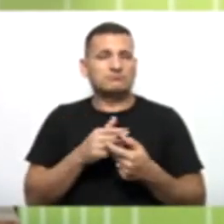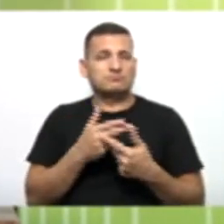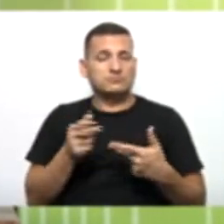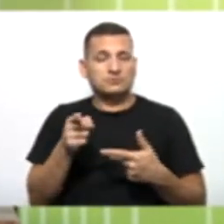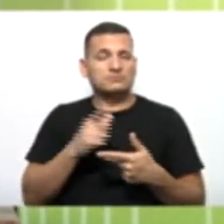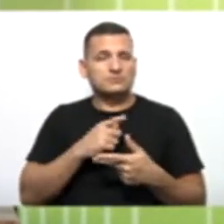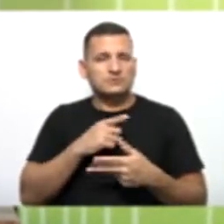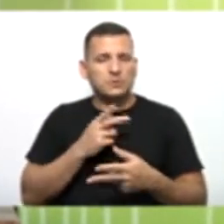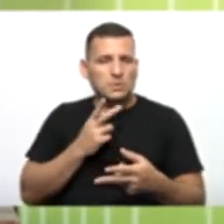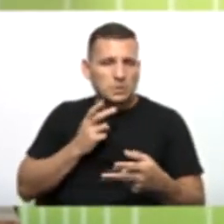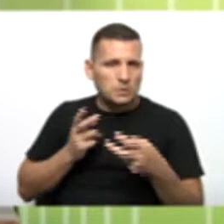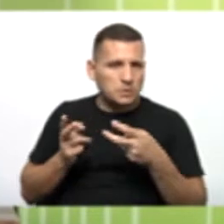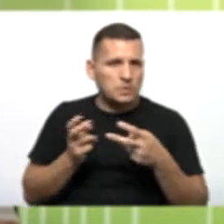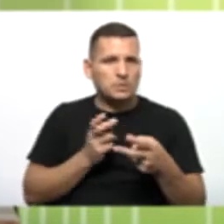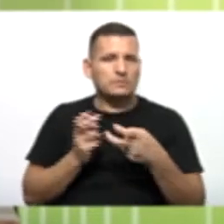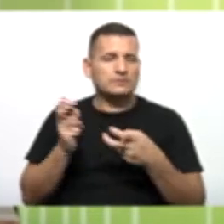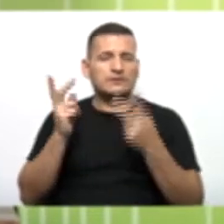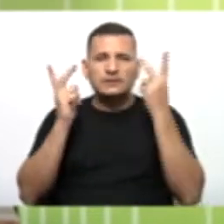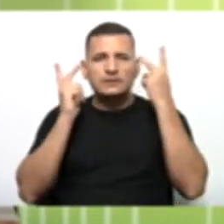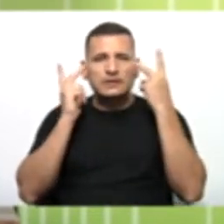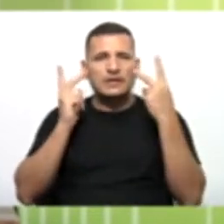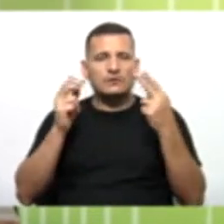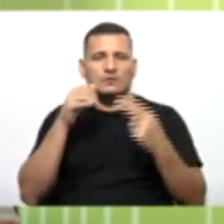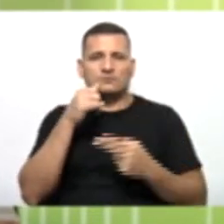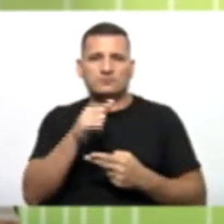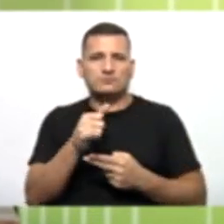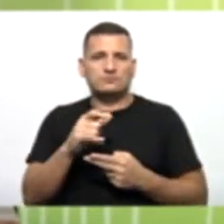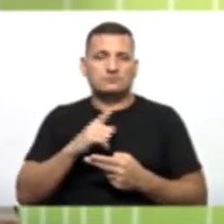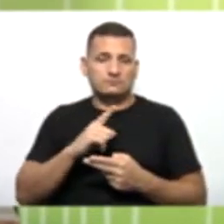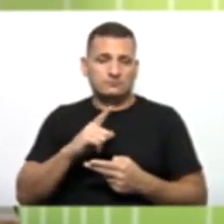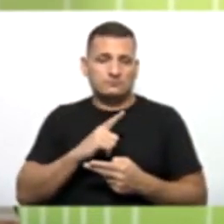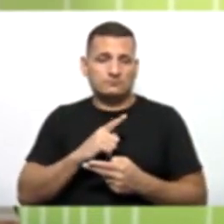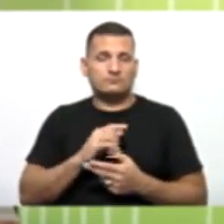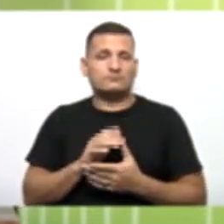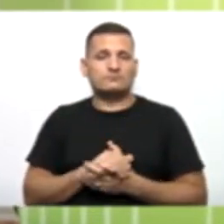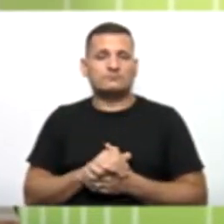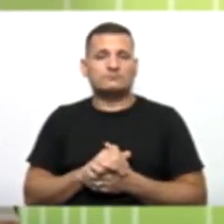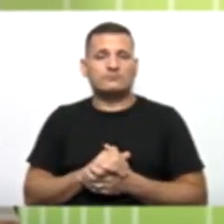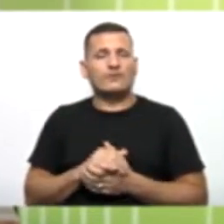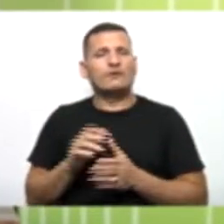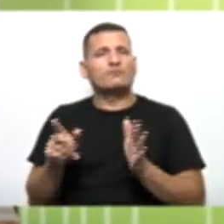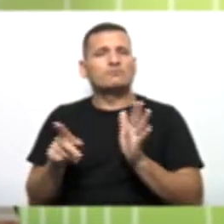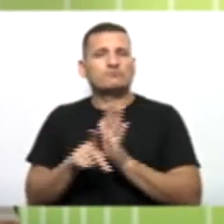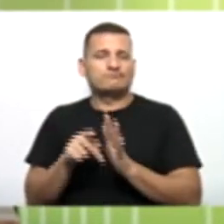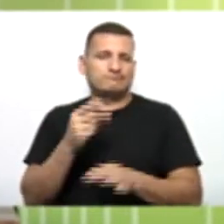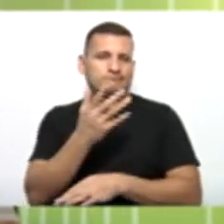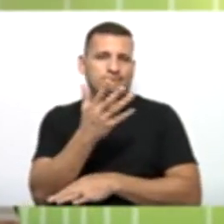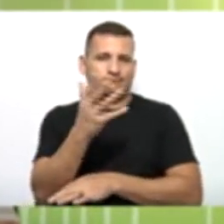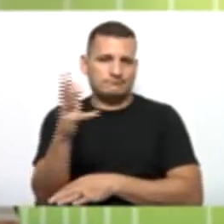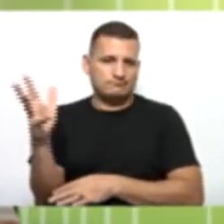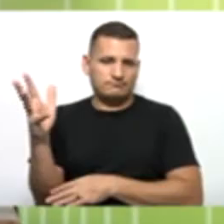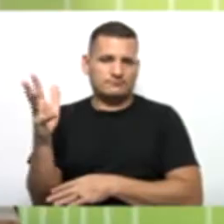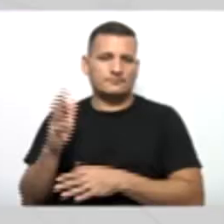naturais. E isso aumenta muito a quantidade desses recursos que é demandado da natureza, que é retirado.